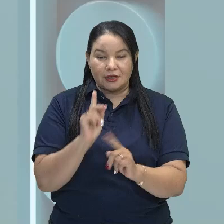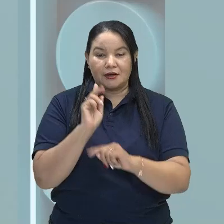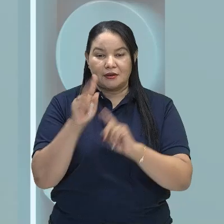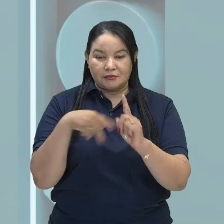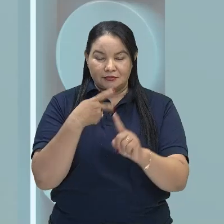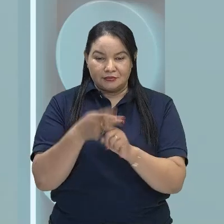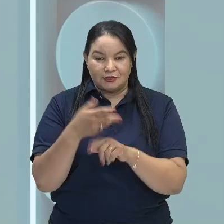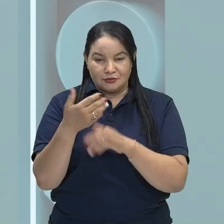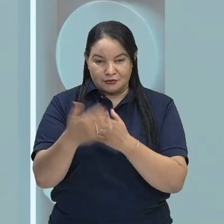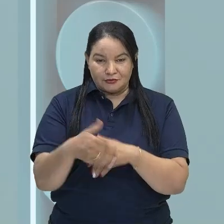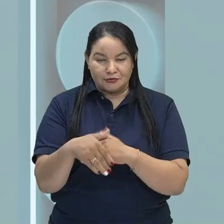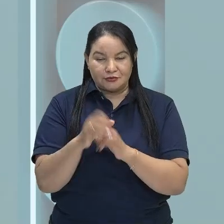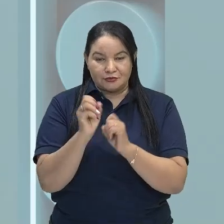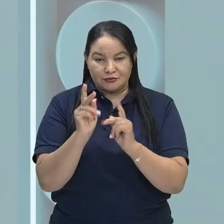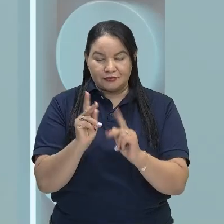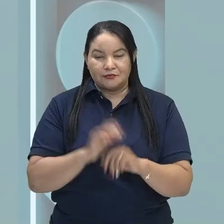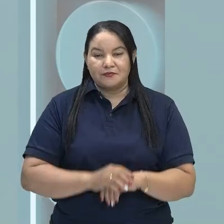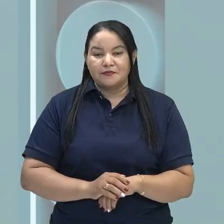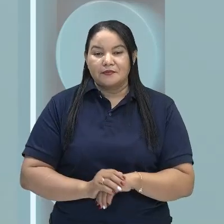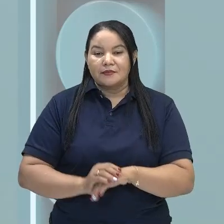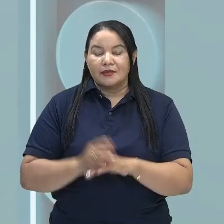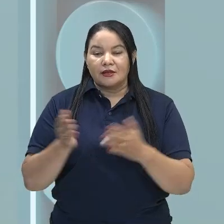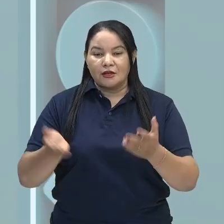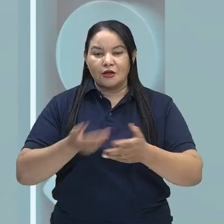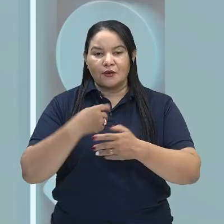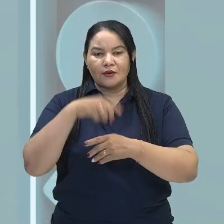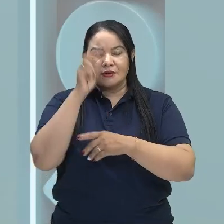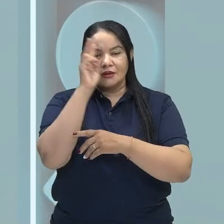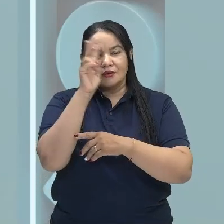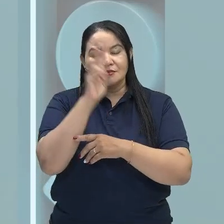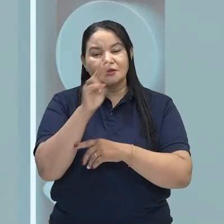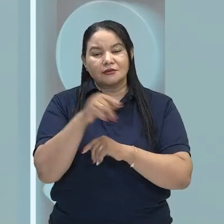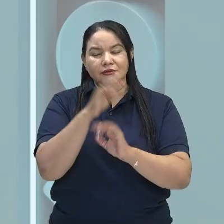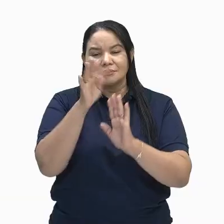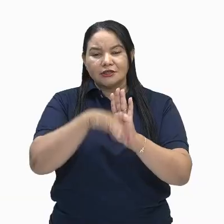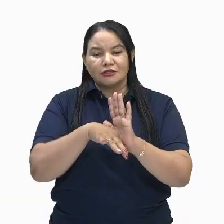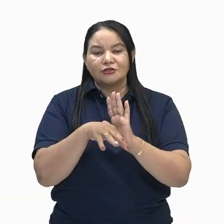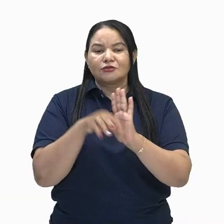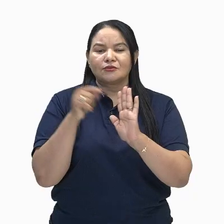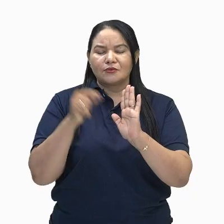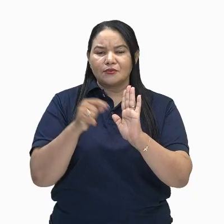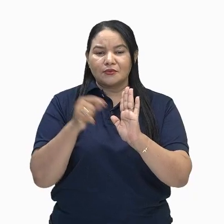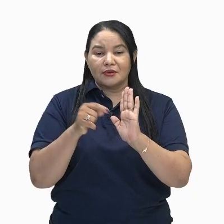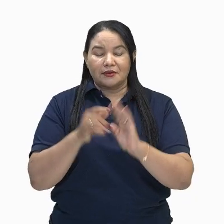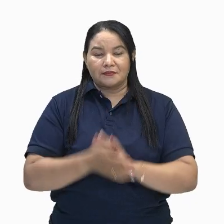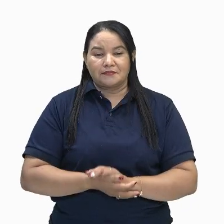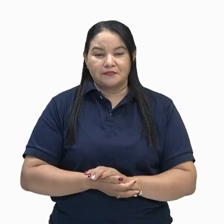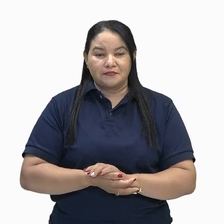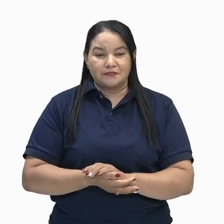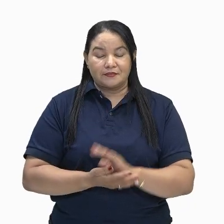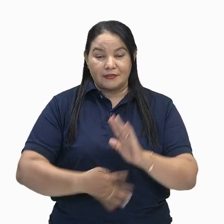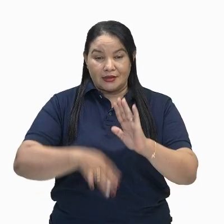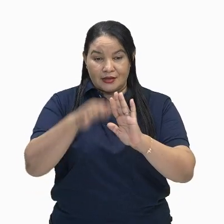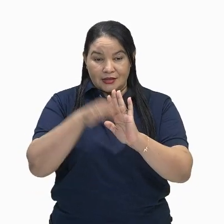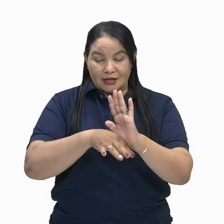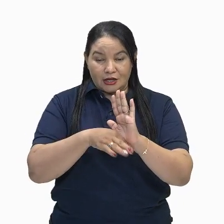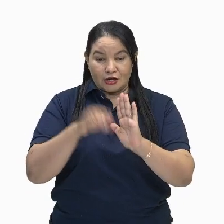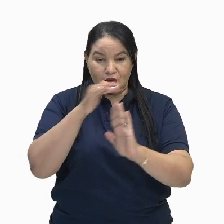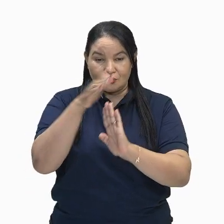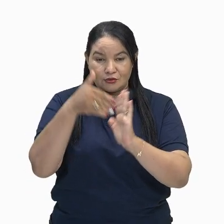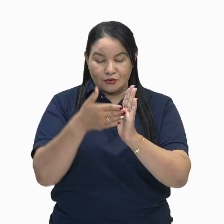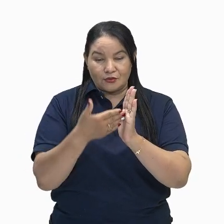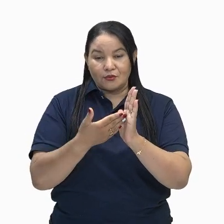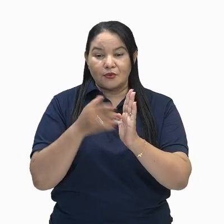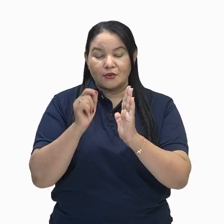vocês fazerem a avaliação. Então vamos relembrar o que é o texto. O texto, ele é todo enunciado verbal